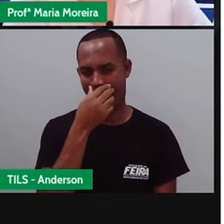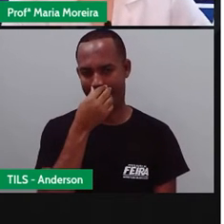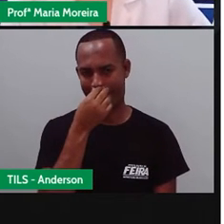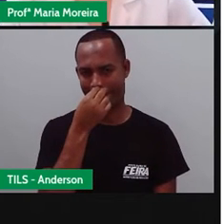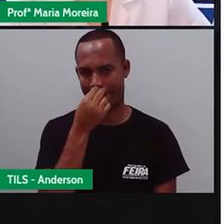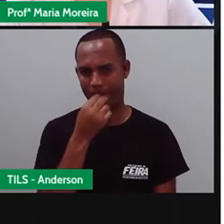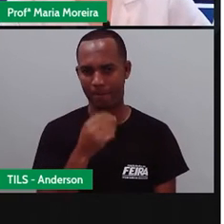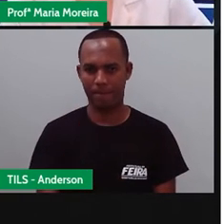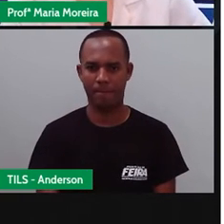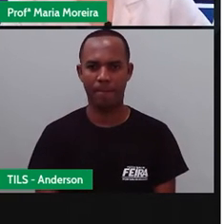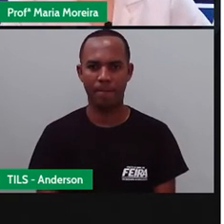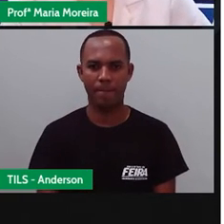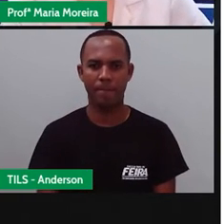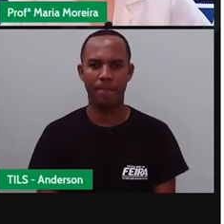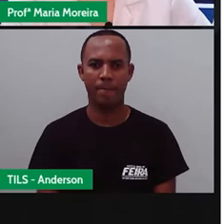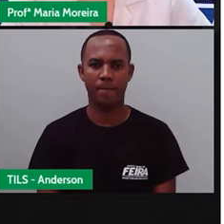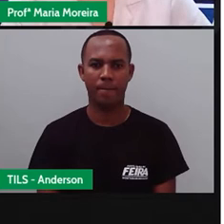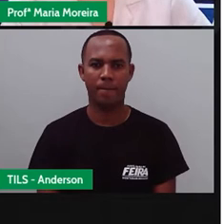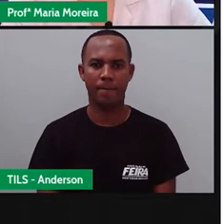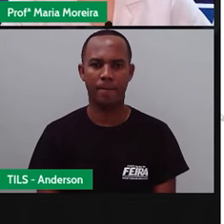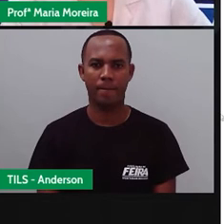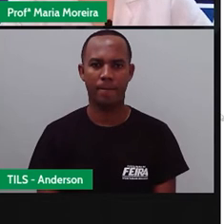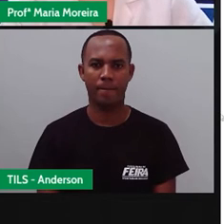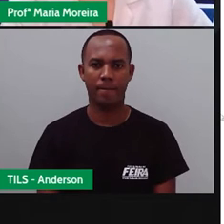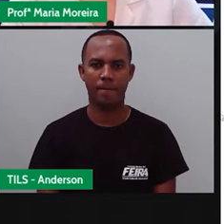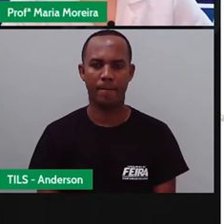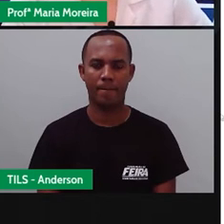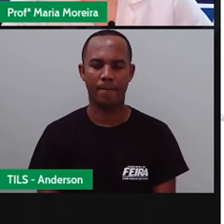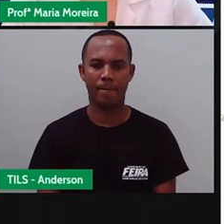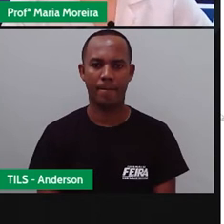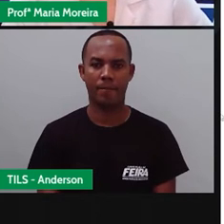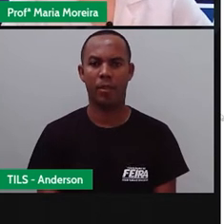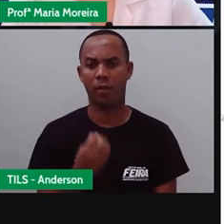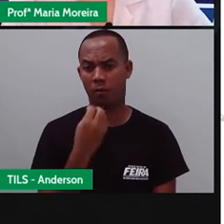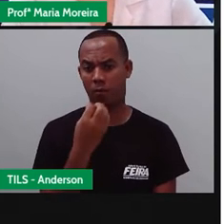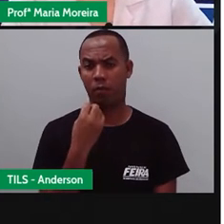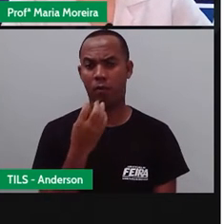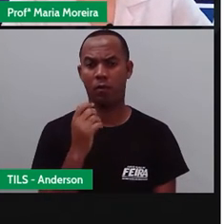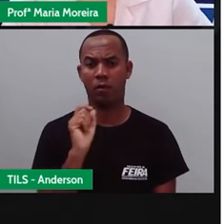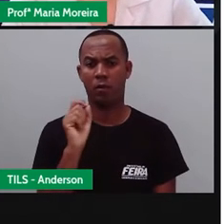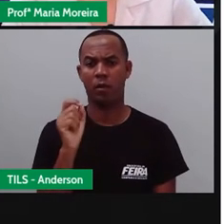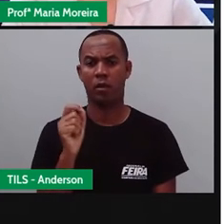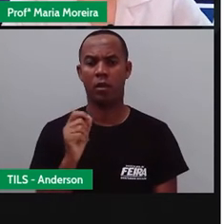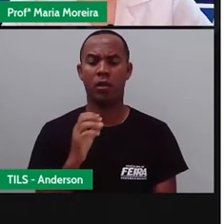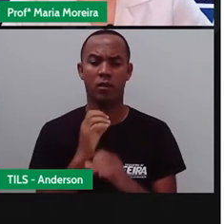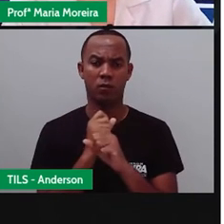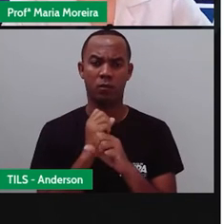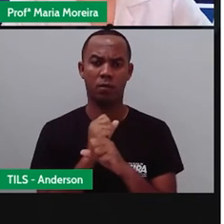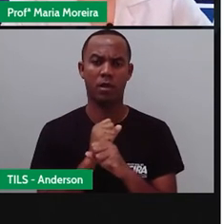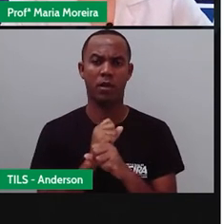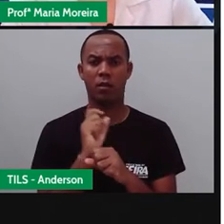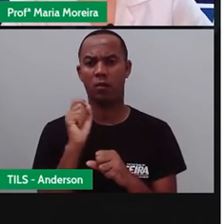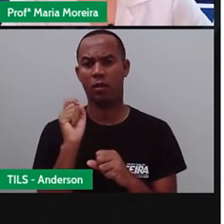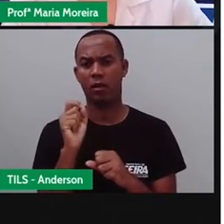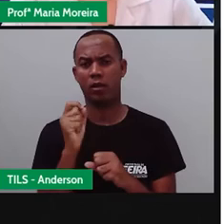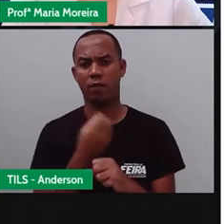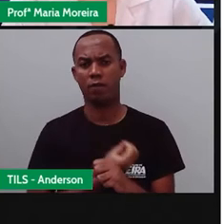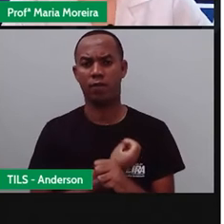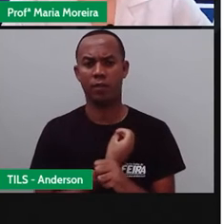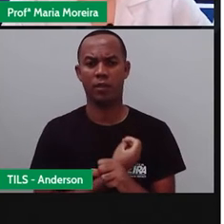aqui vamos lá é bom o cálculo né está presente na nossa vida